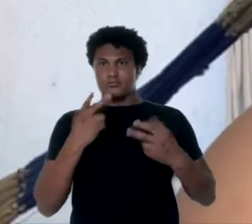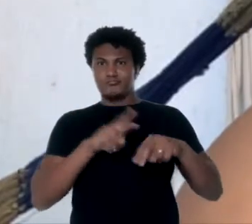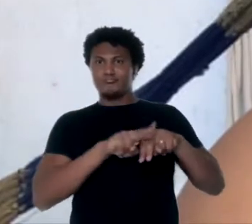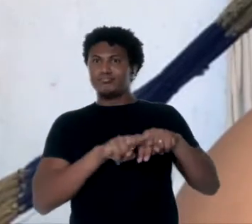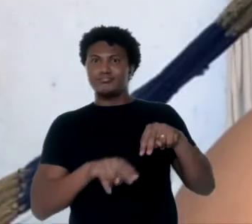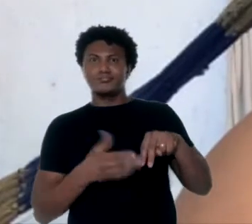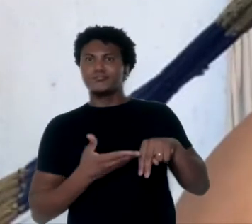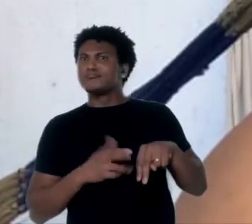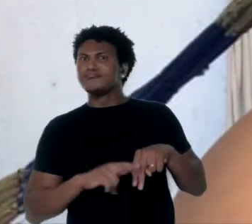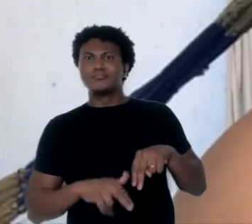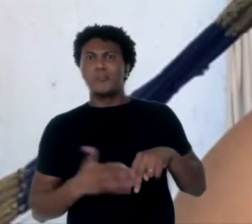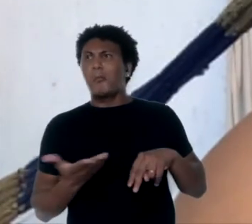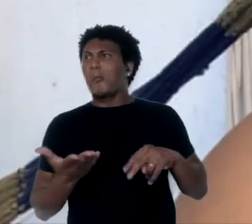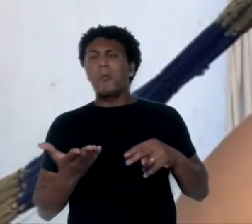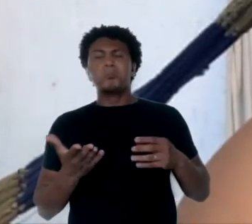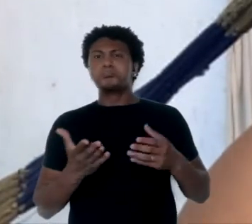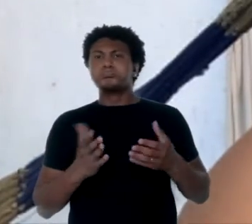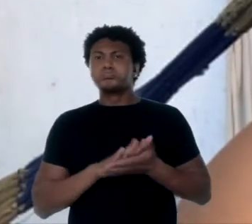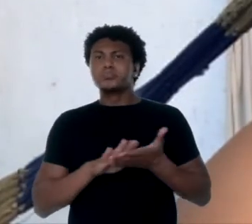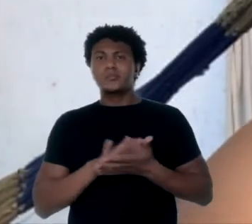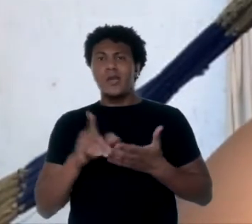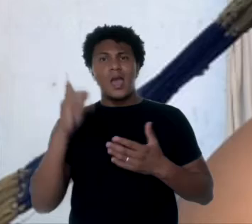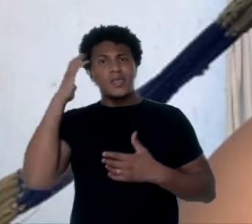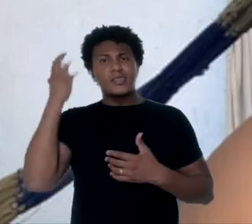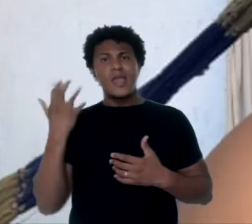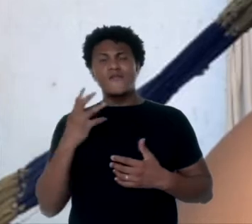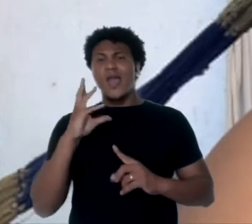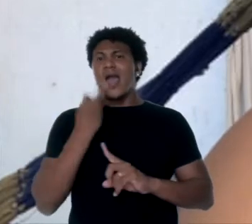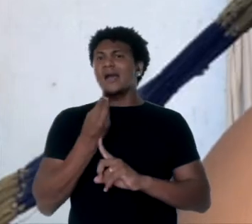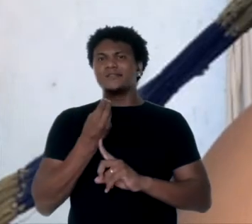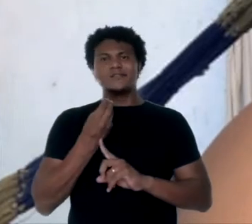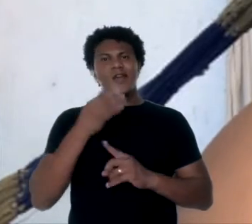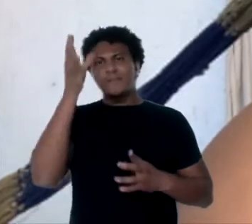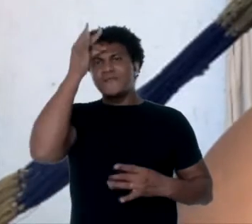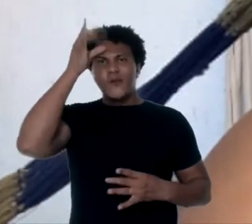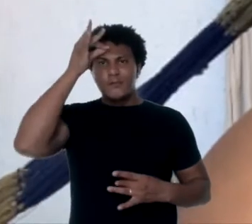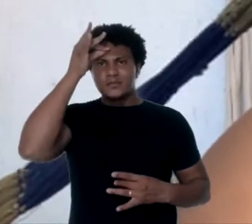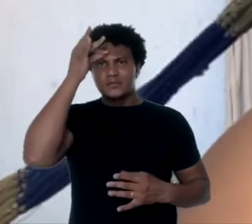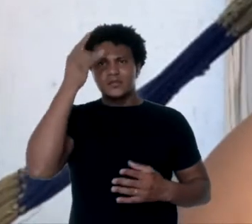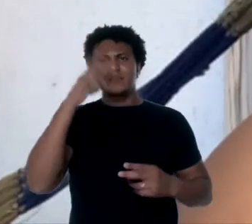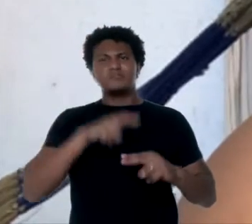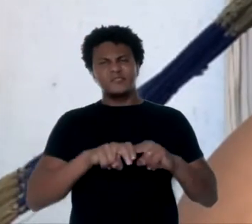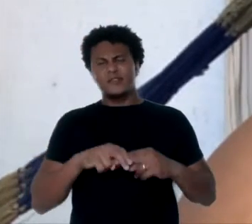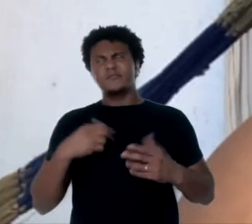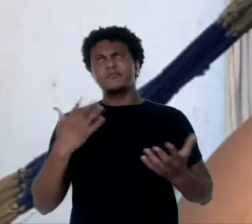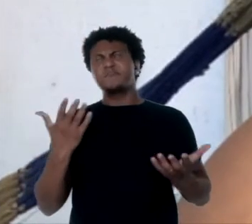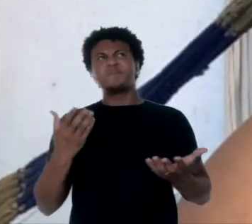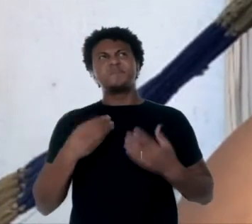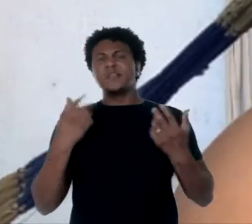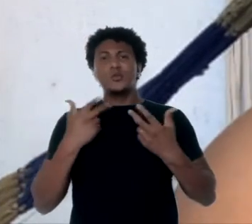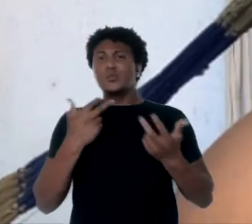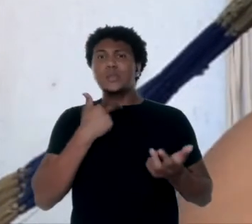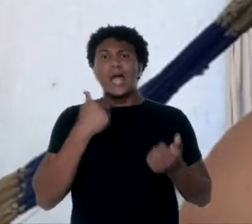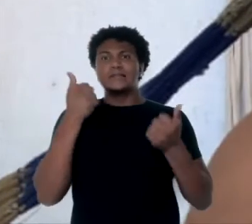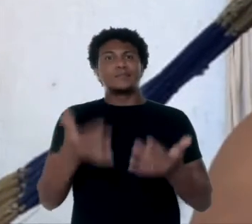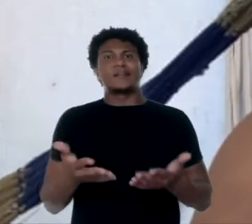isso ultrapassa a linha de gênero, porque a drag é arte, a drag é performance. Então, pra mim foi muito,